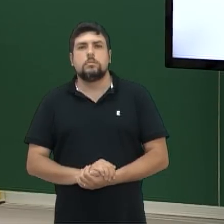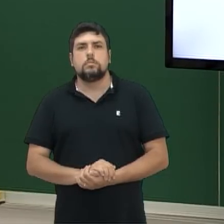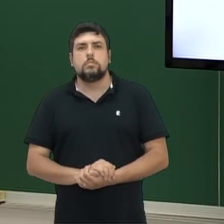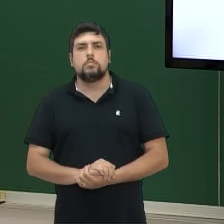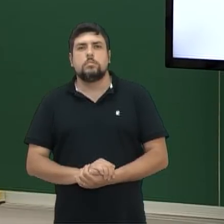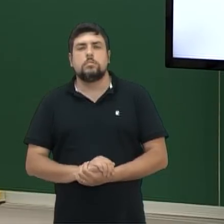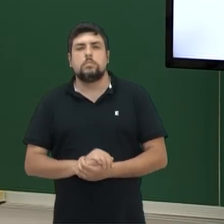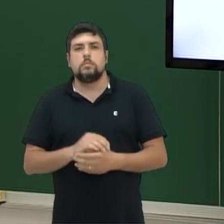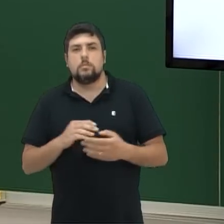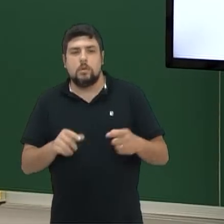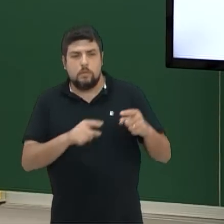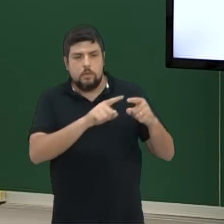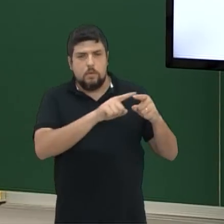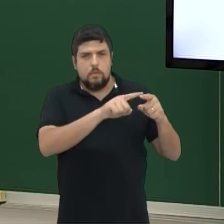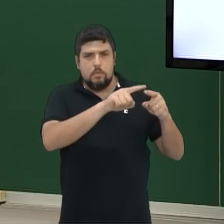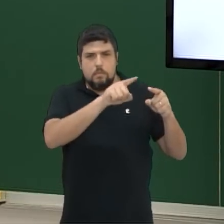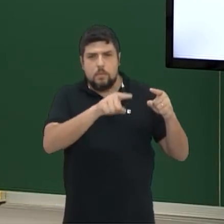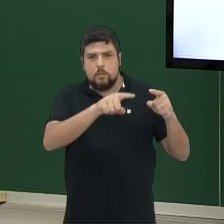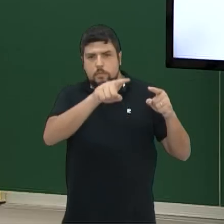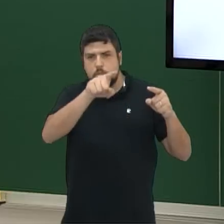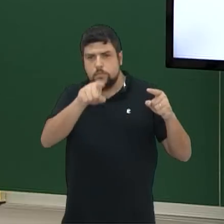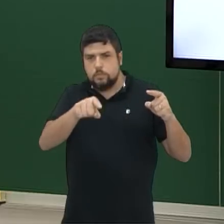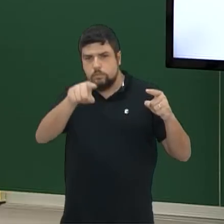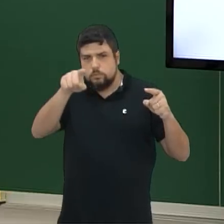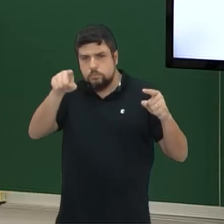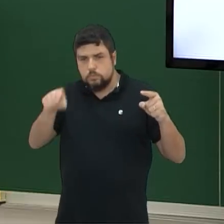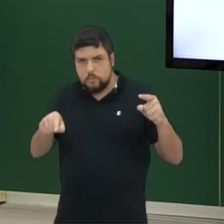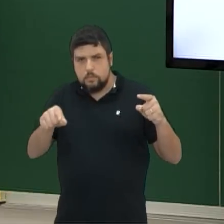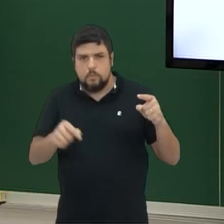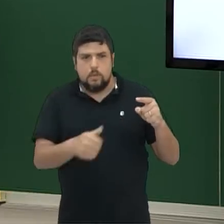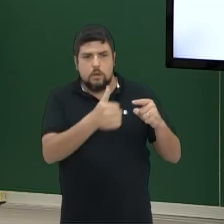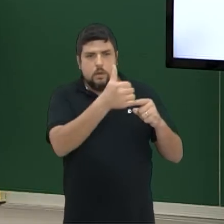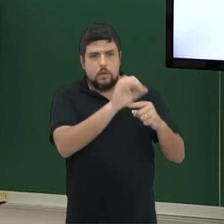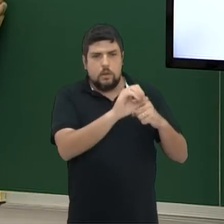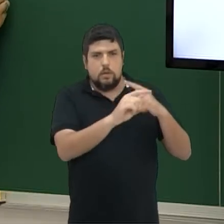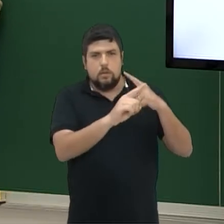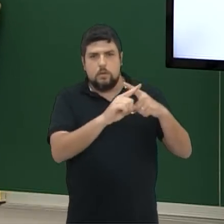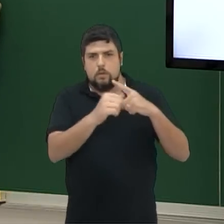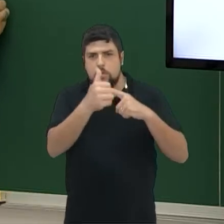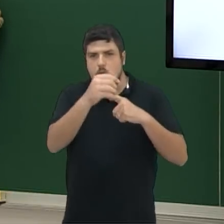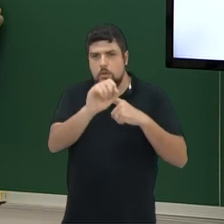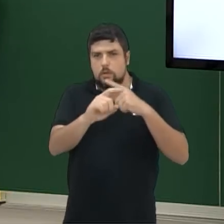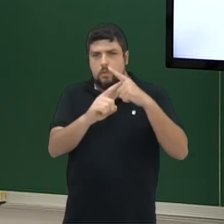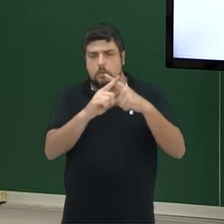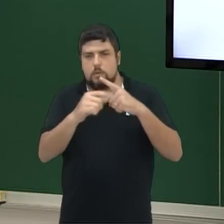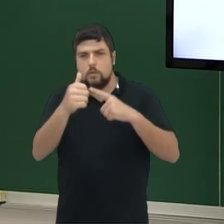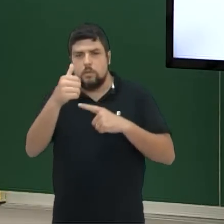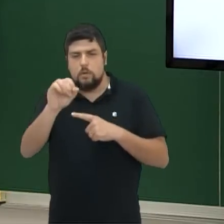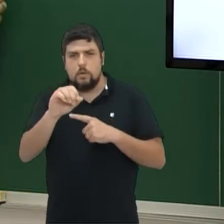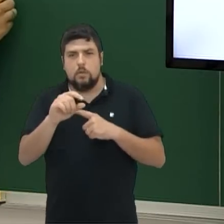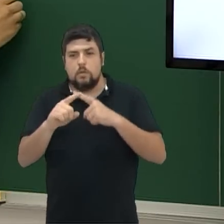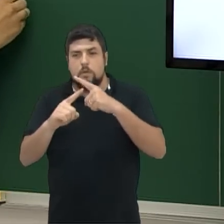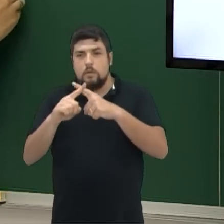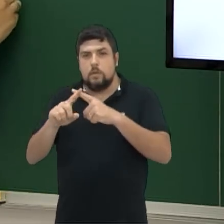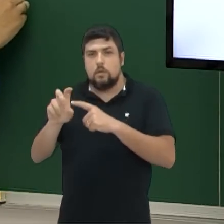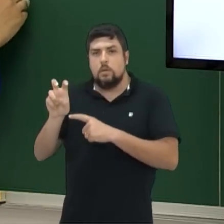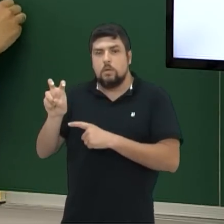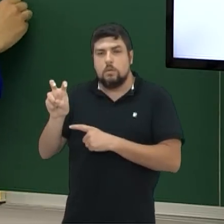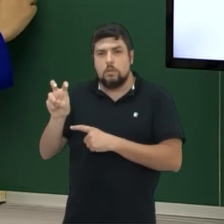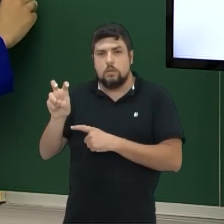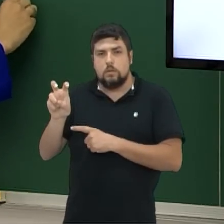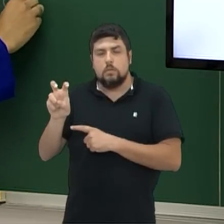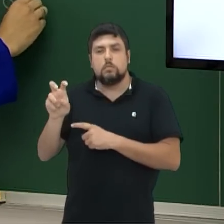10. A nossa unidade era 5 vezes 5 gramas. Eu vou